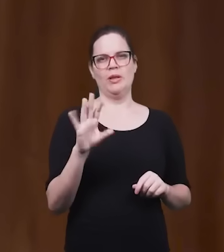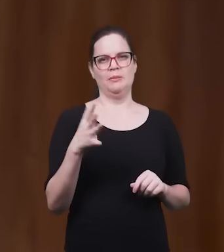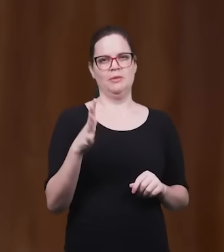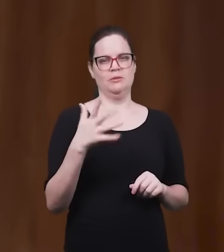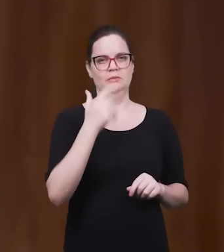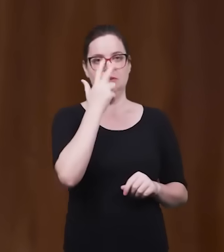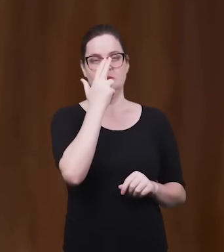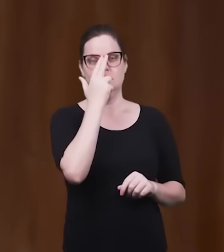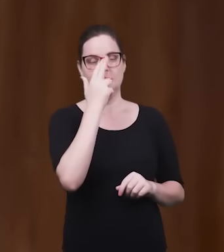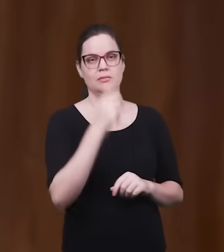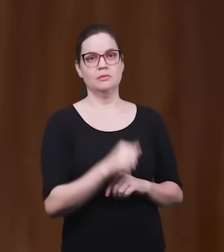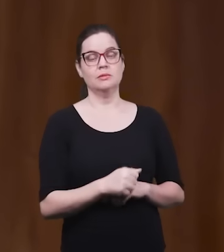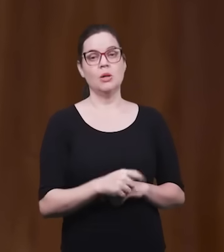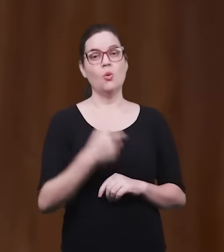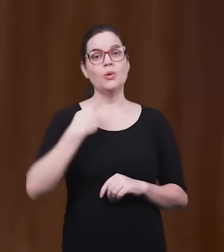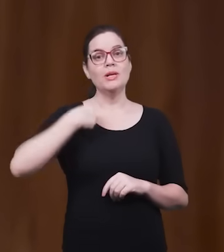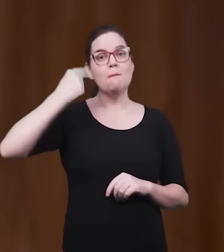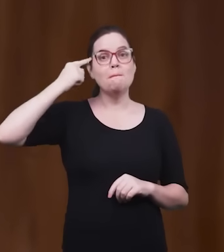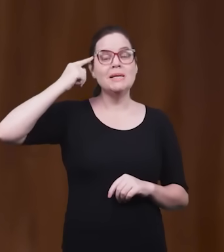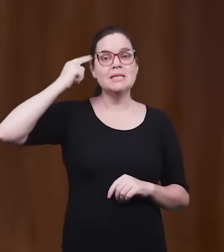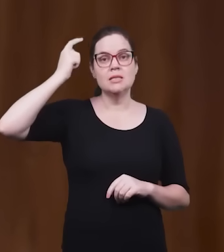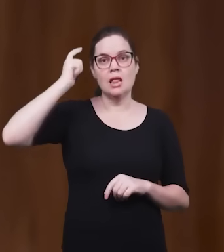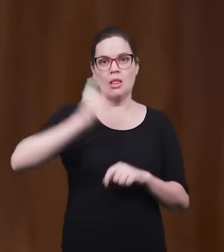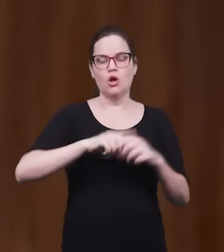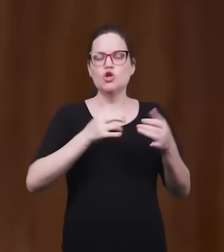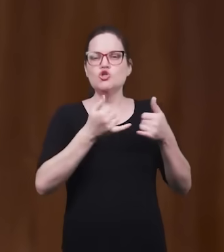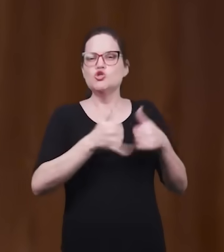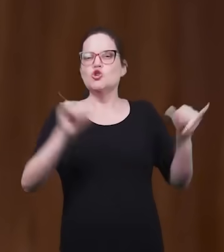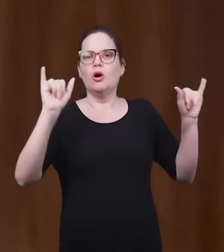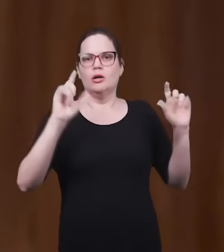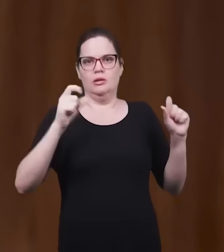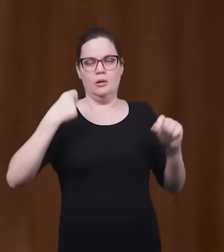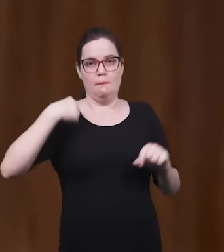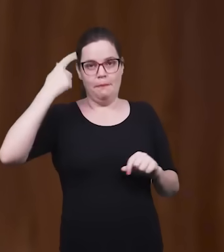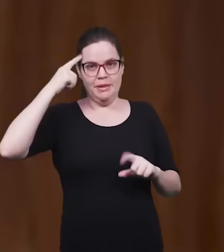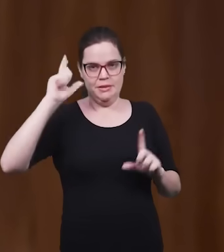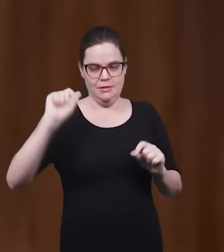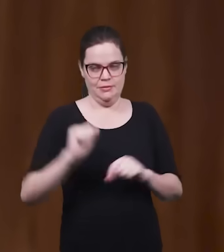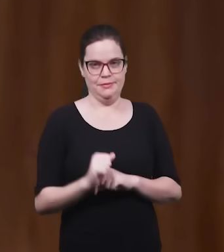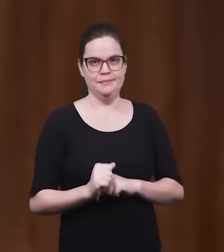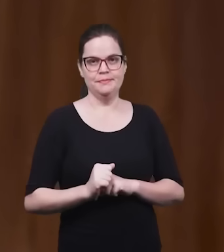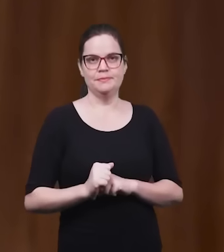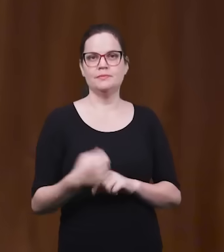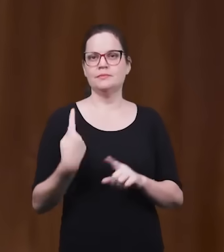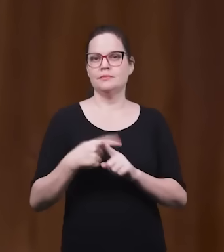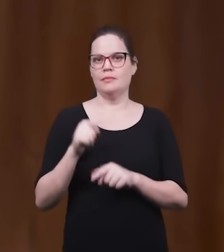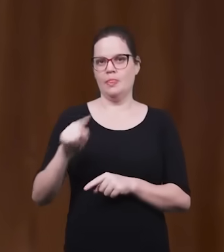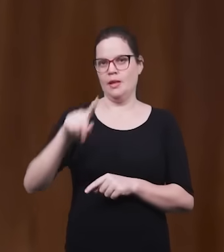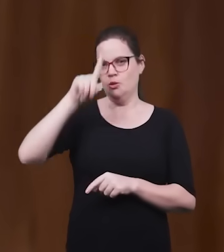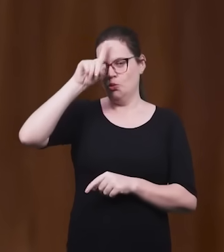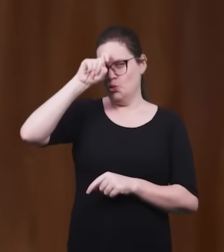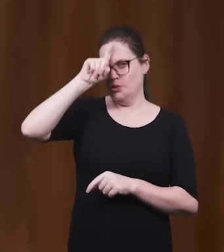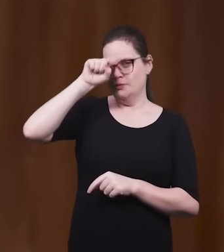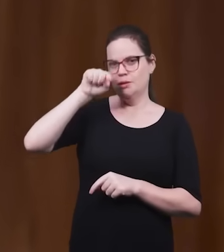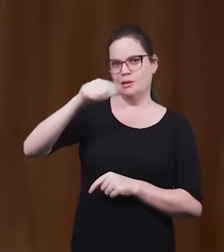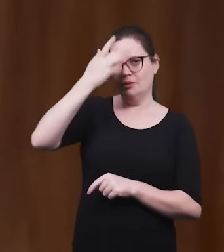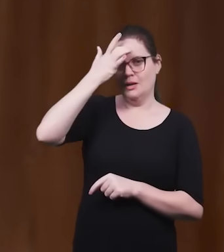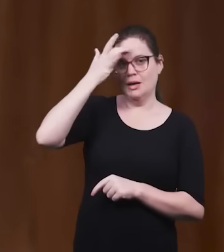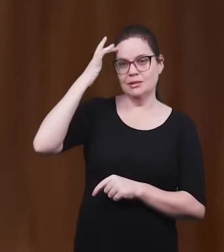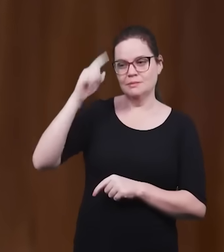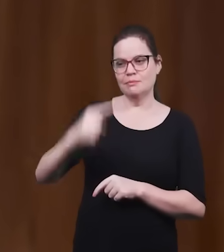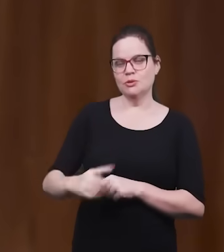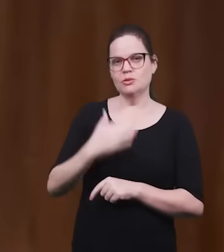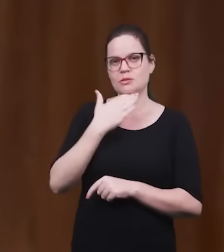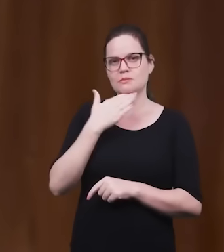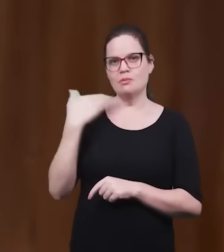tal. Mas o que passou pela minha cabeça, porque é o seguinte, nos hospitais onde as pessoas morriam e não